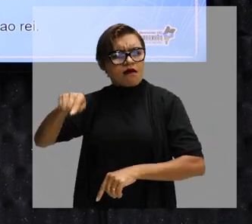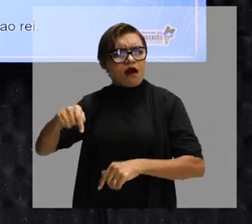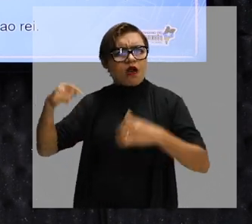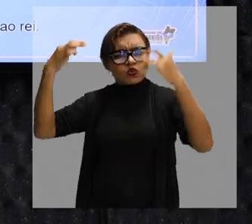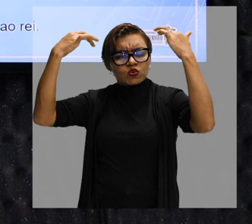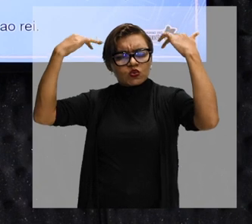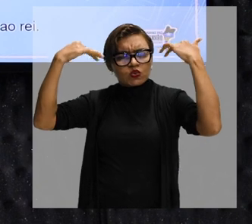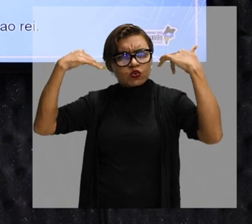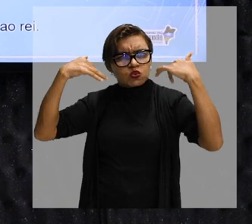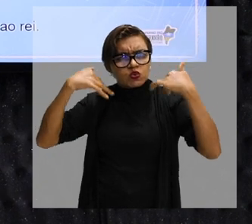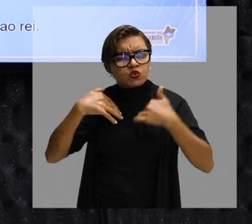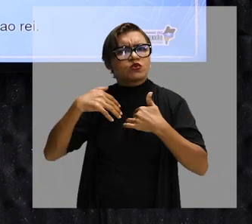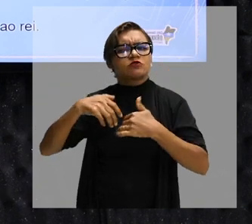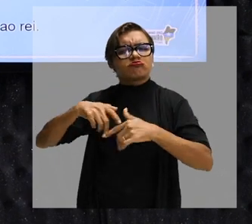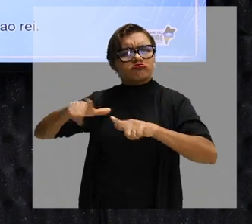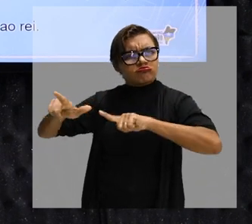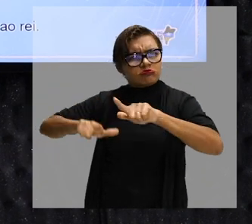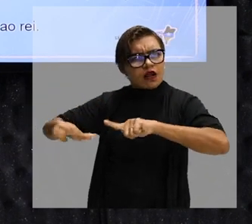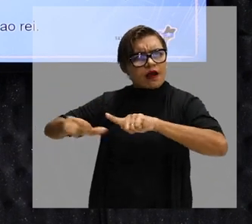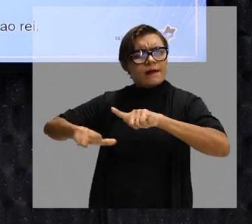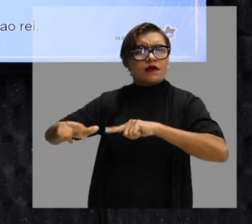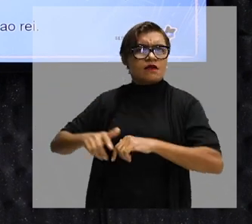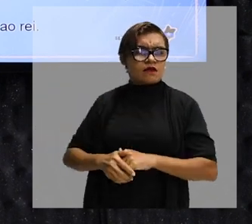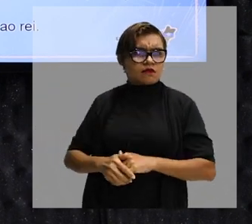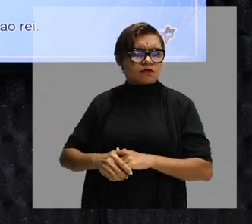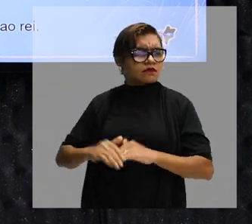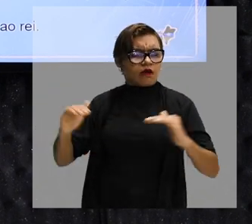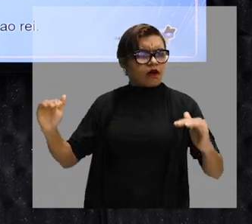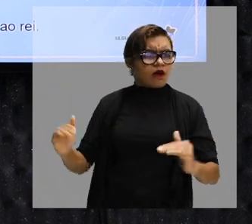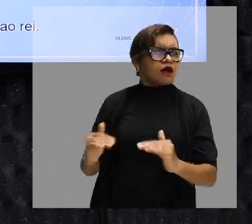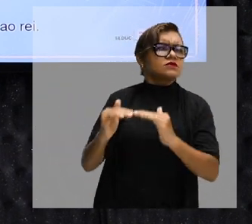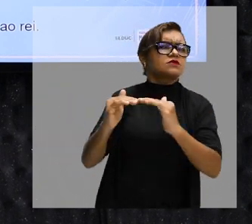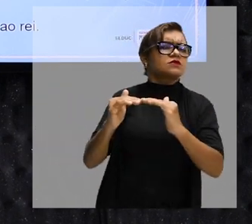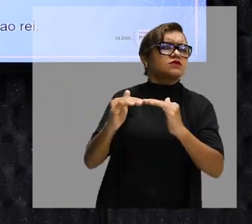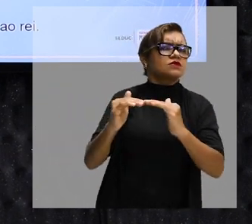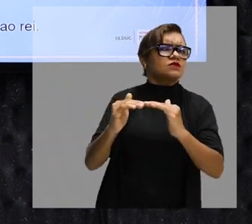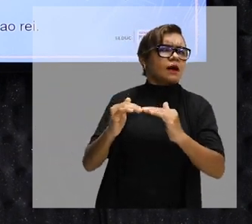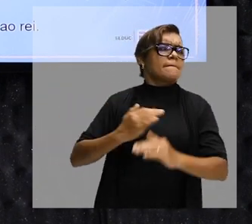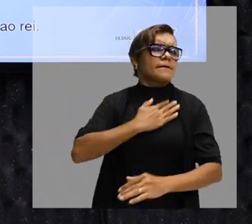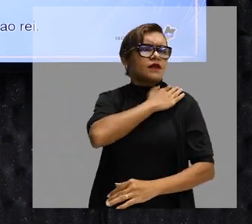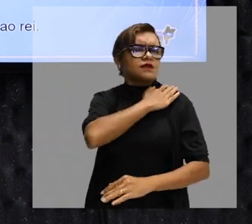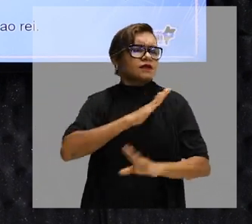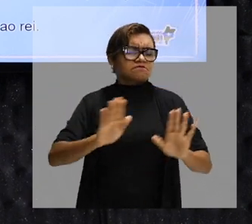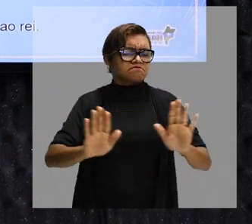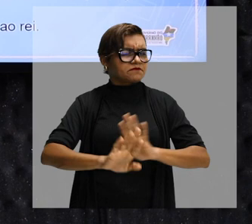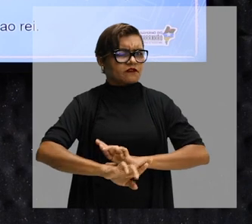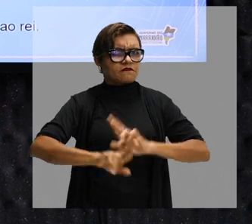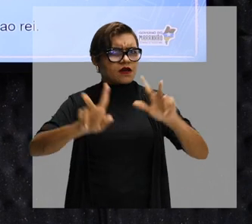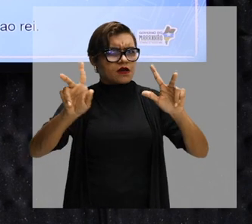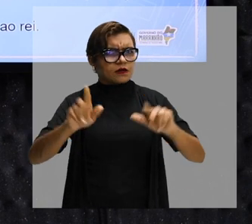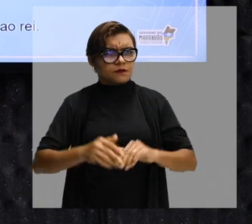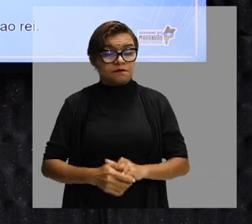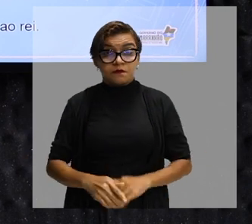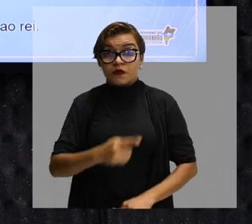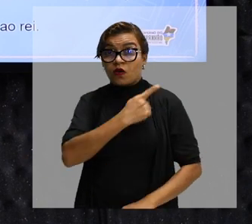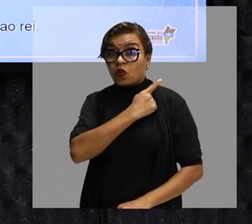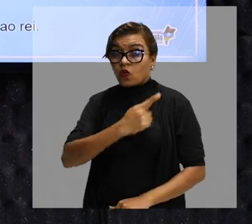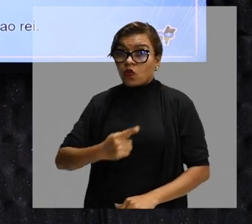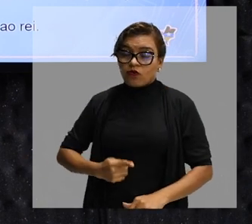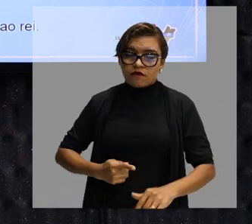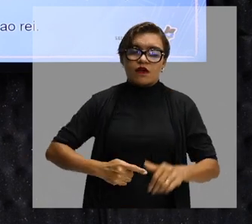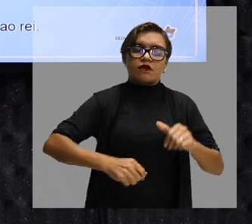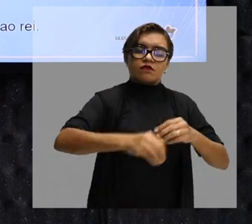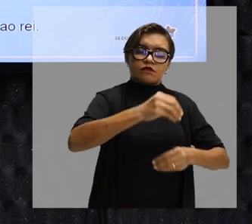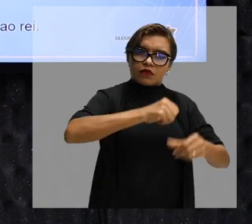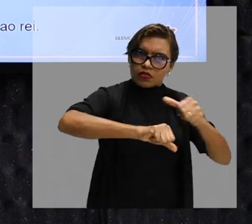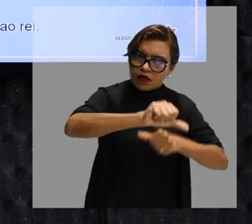fábrica. Então, não é necessariamente associado à questão militar, tá? Um governo transitório